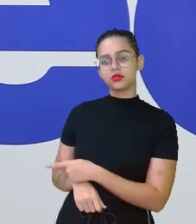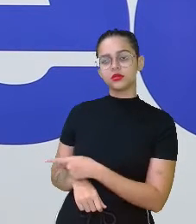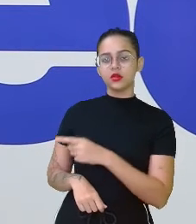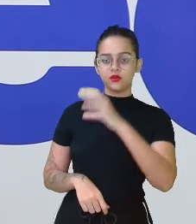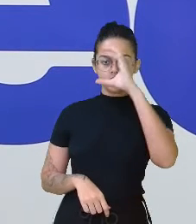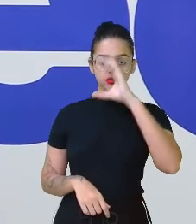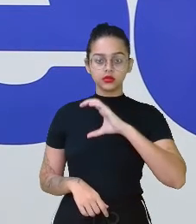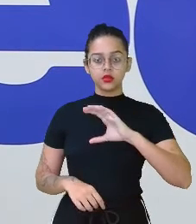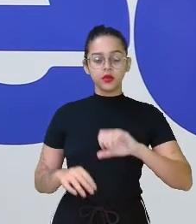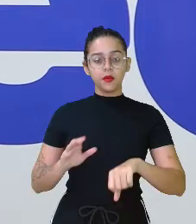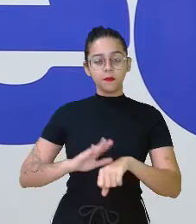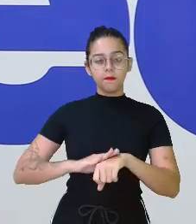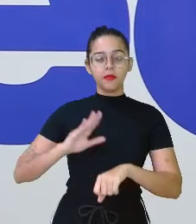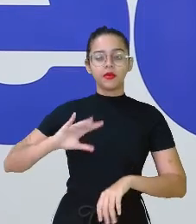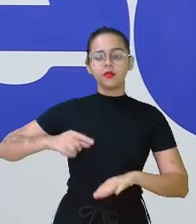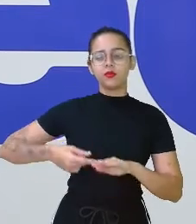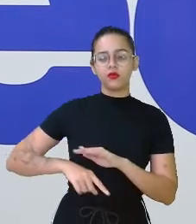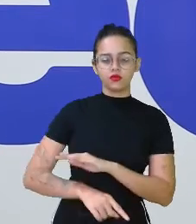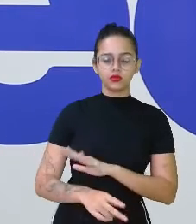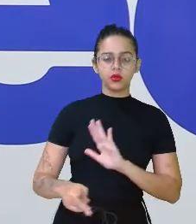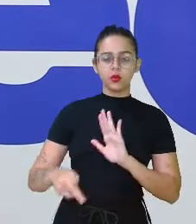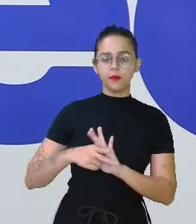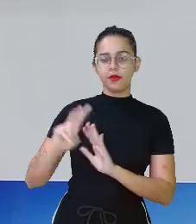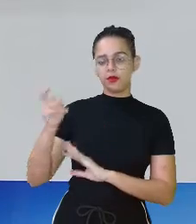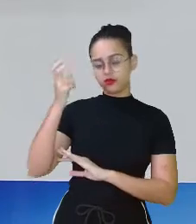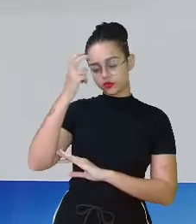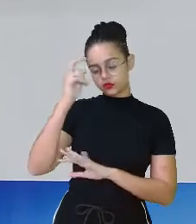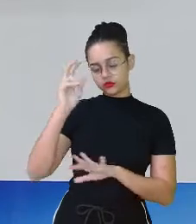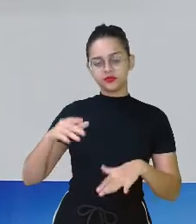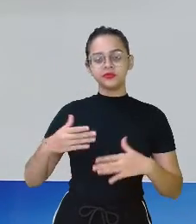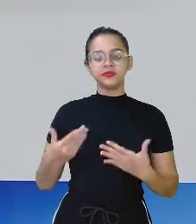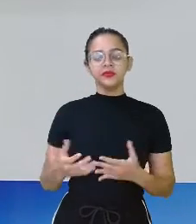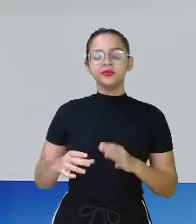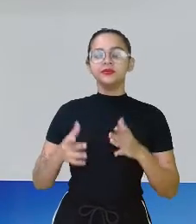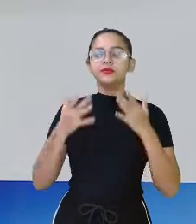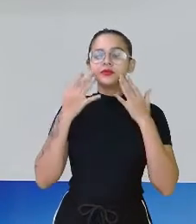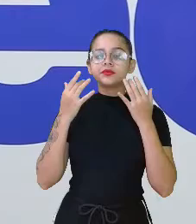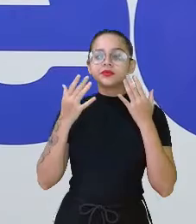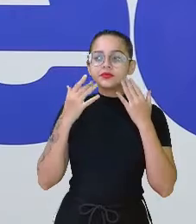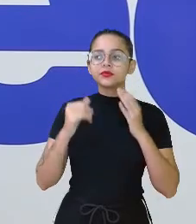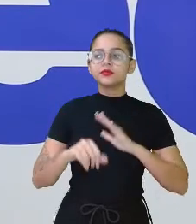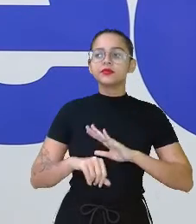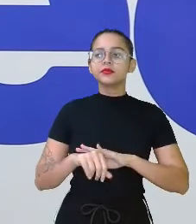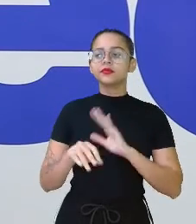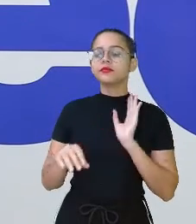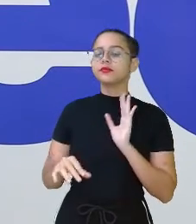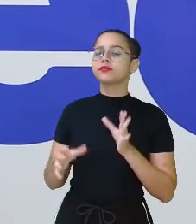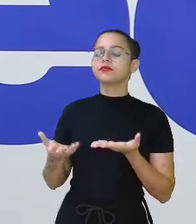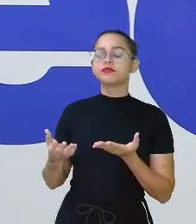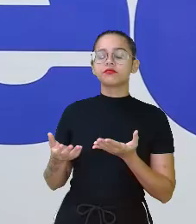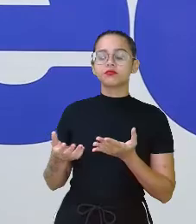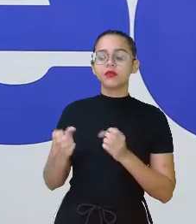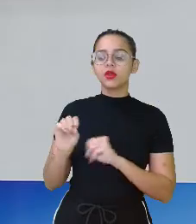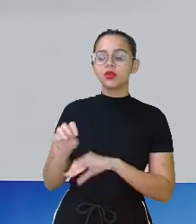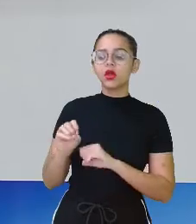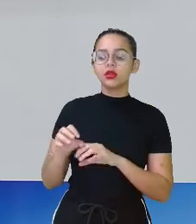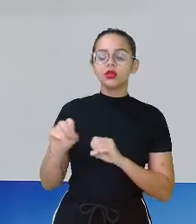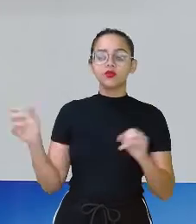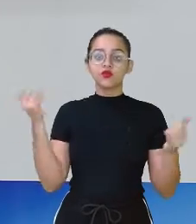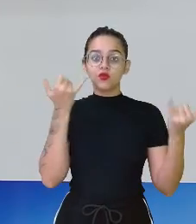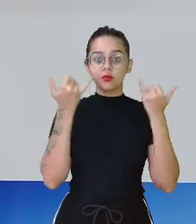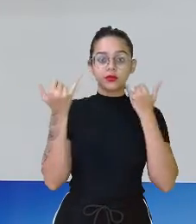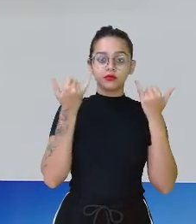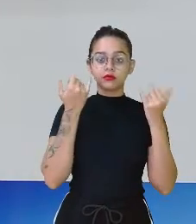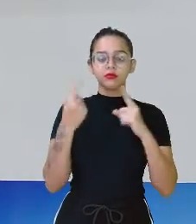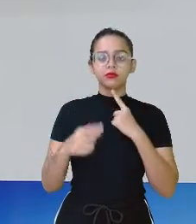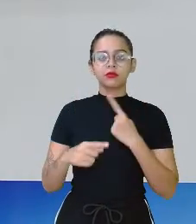engajado com a cultura, né? Então, foi um teatro muito educativo, Isso, né? Muito formativo. Muito informativo. Né? E